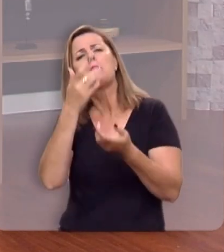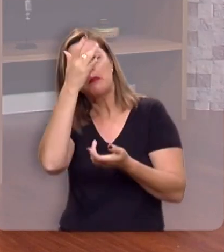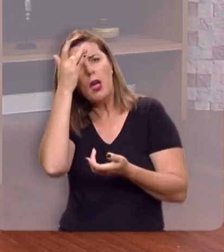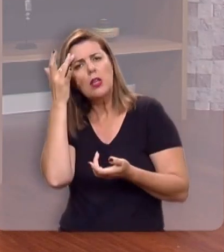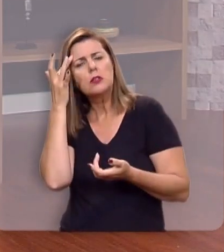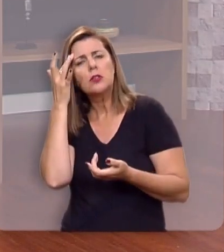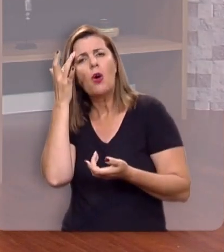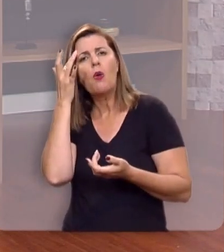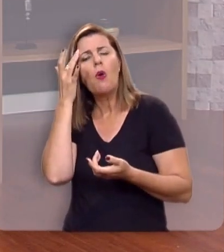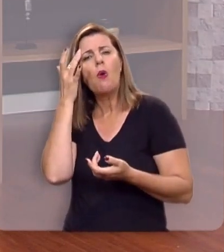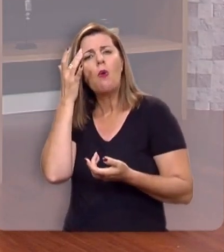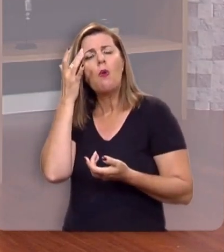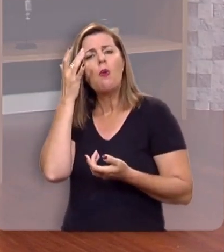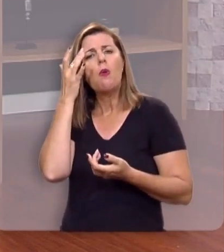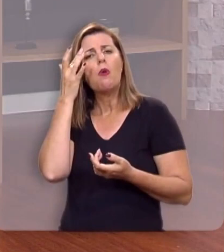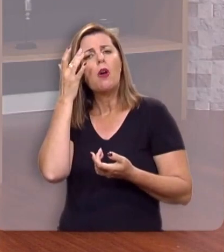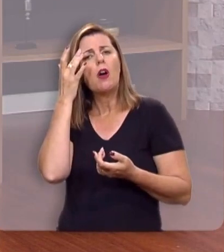foram